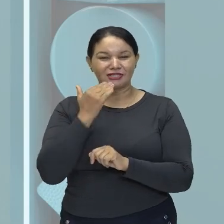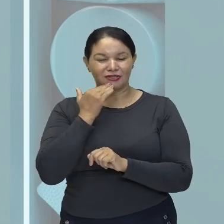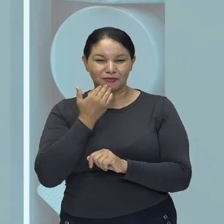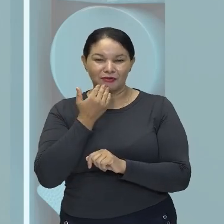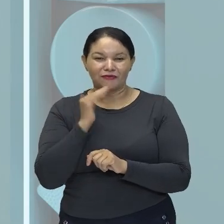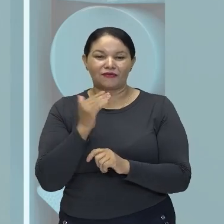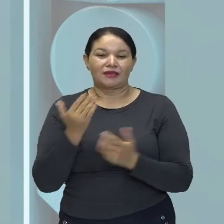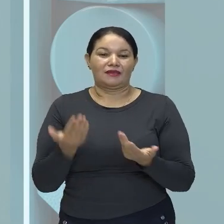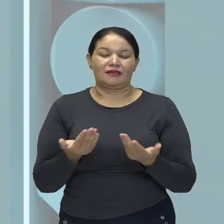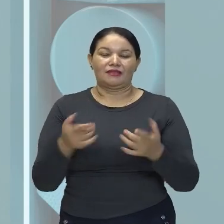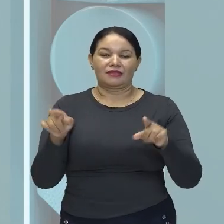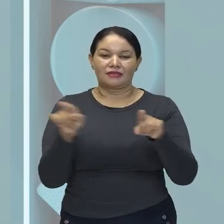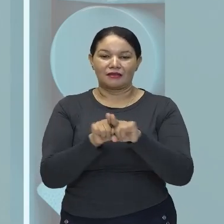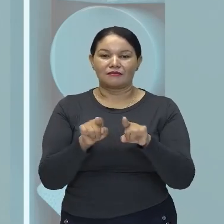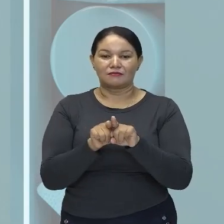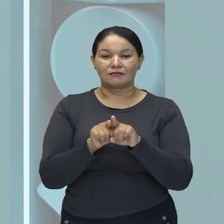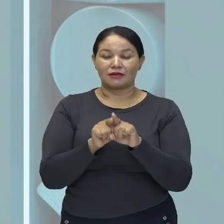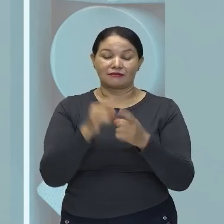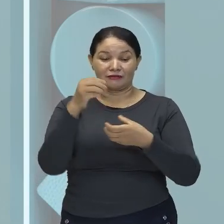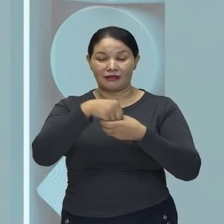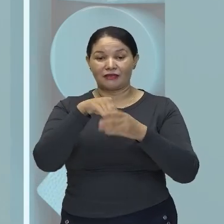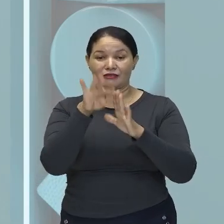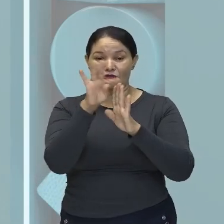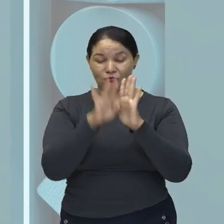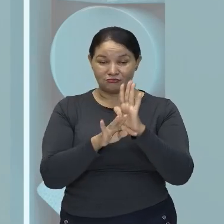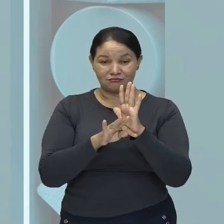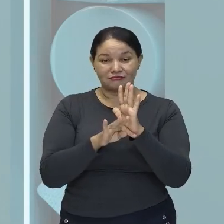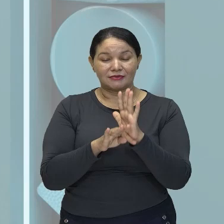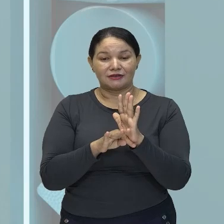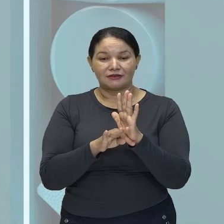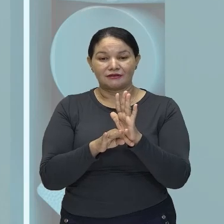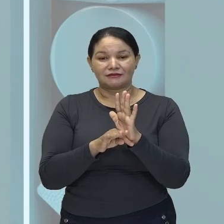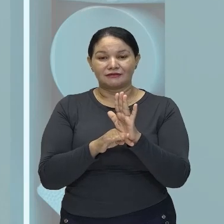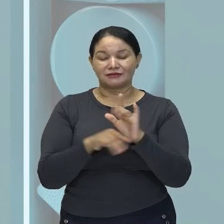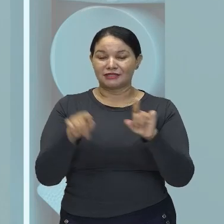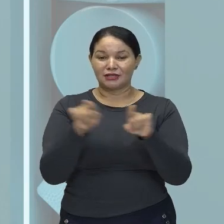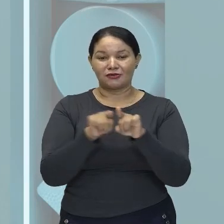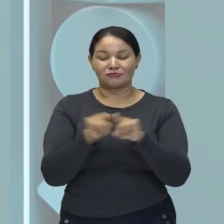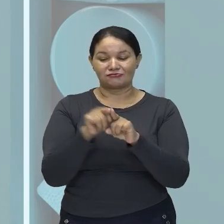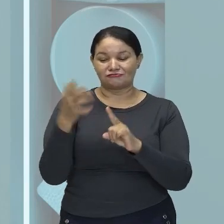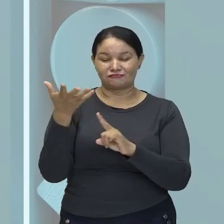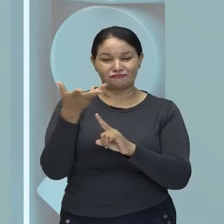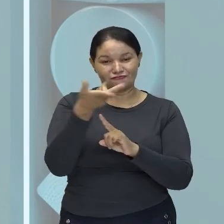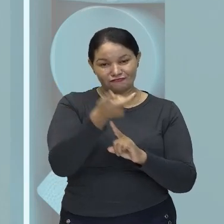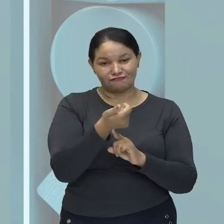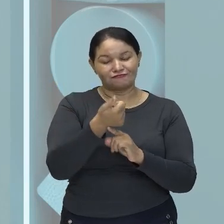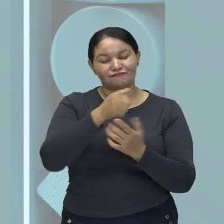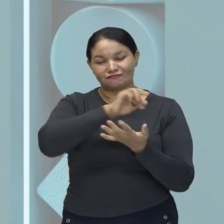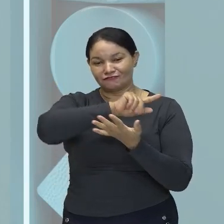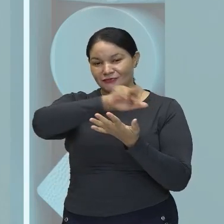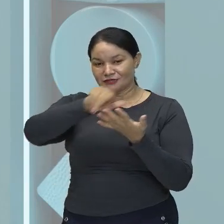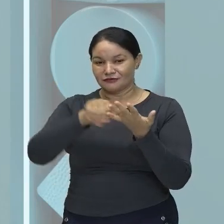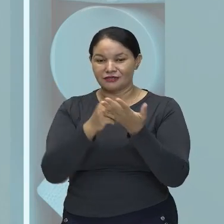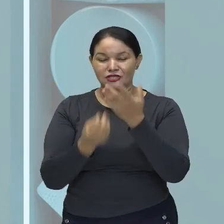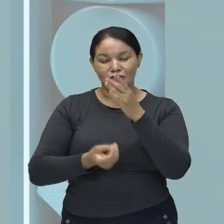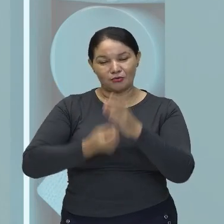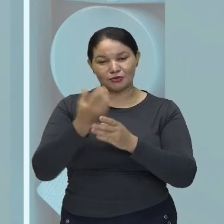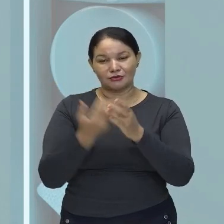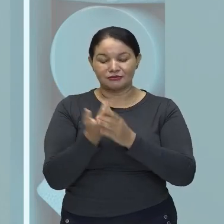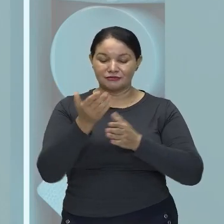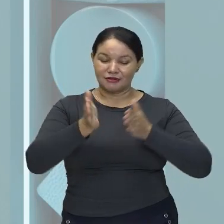Nas escritas, nos textos, certo? E também nas obras de arte, nas artes plásticas que foram produzidas nesse